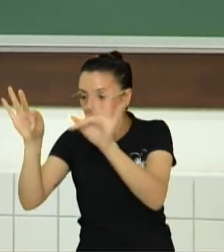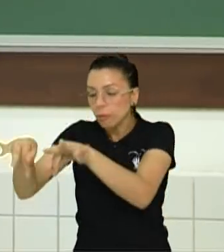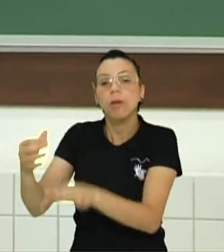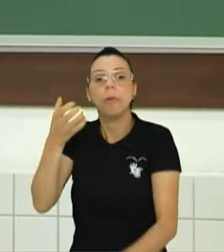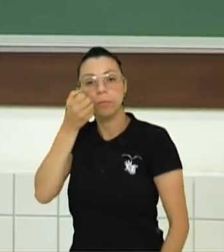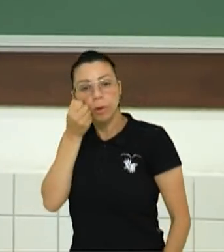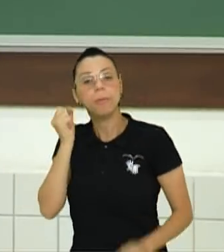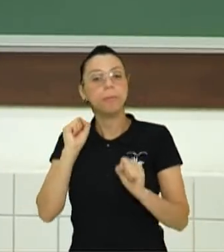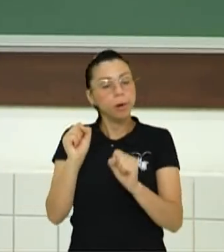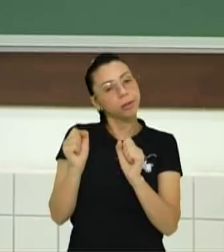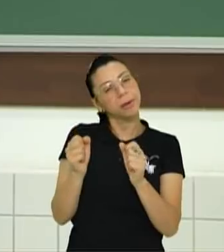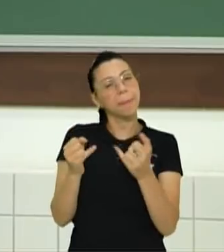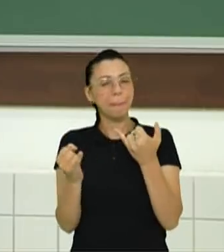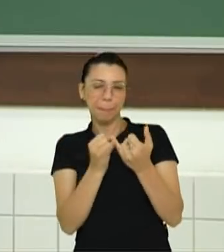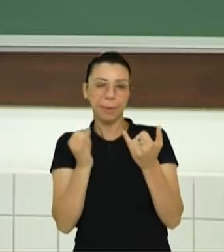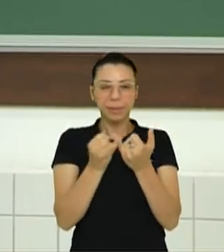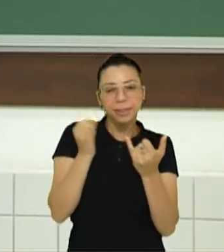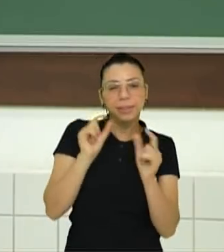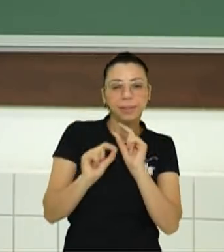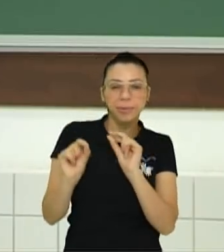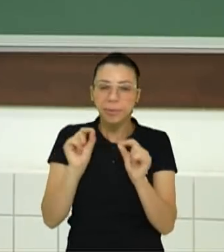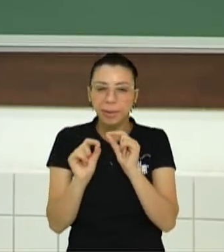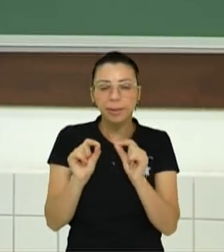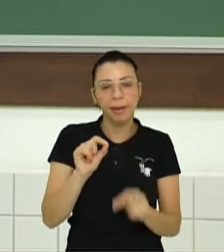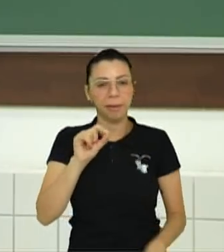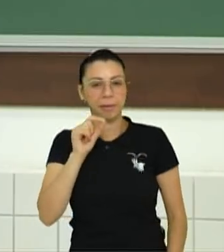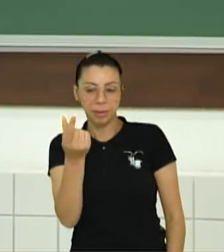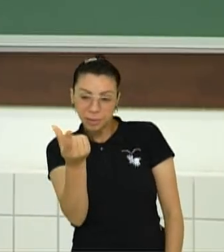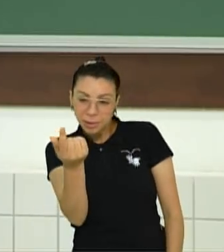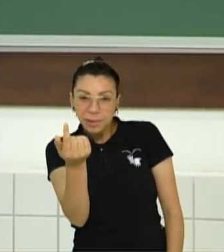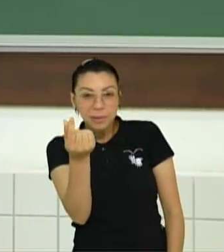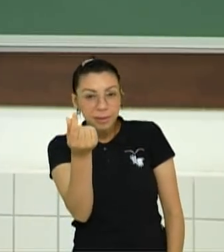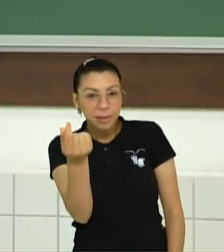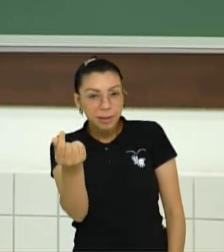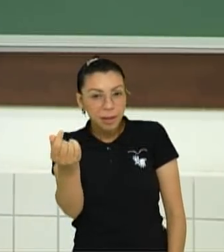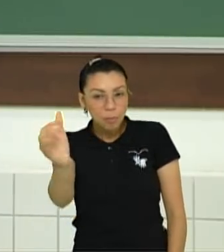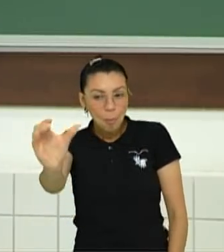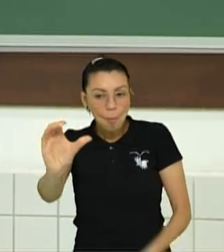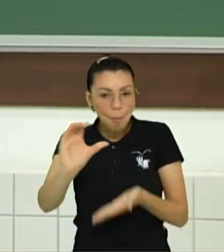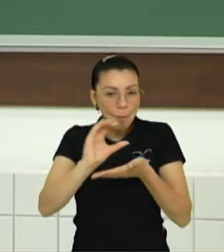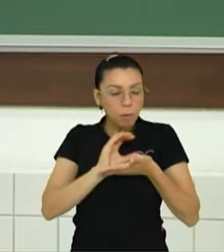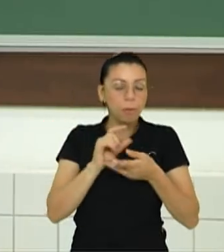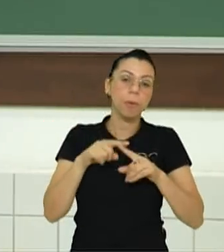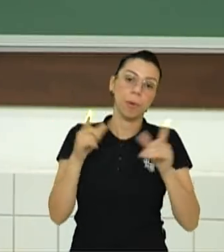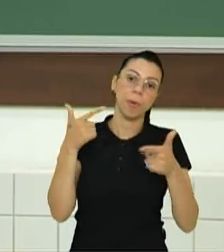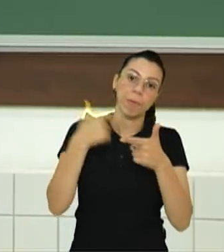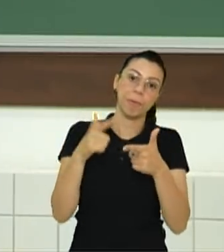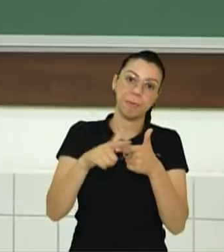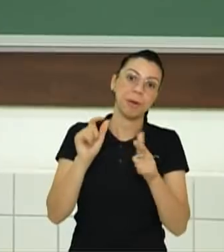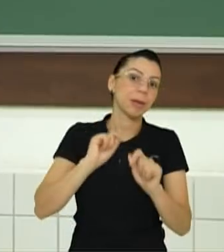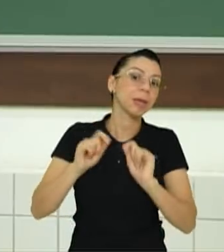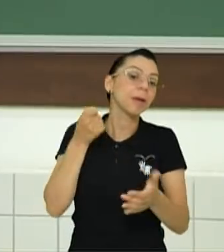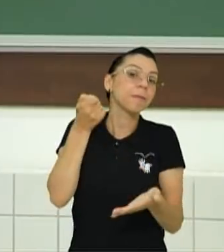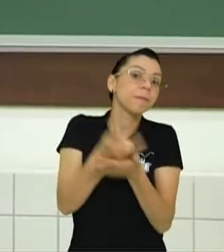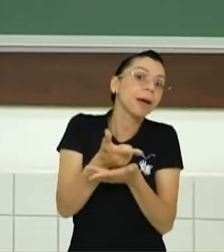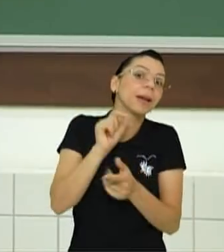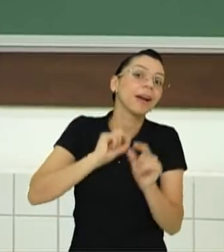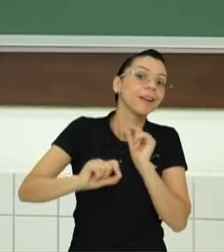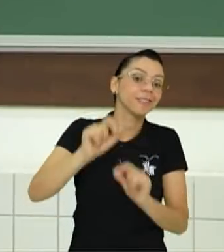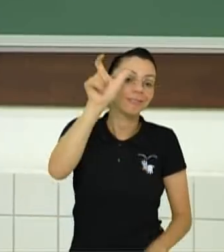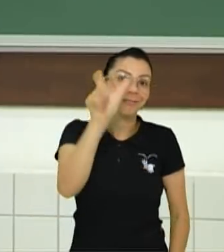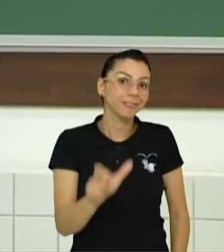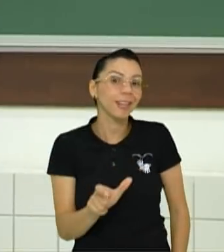utilizamos, o termo de salário, um pagamento para esses soldados. O problema é que quem pagava esses soldados eram os generais e